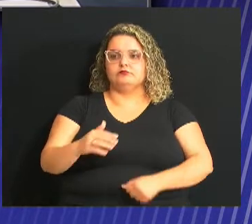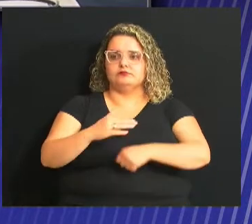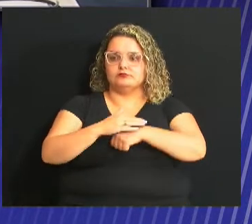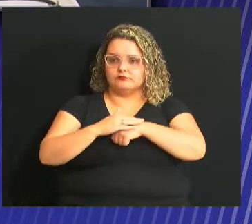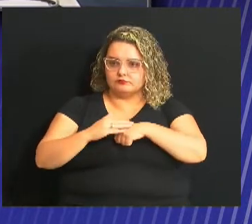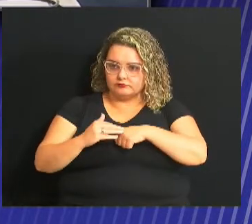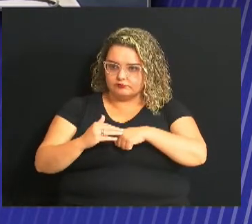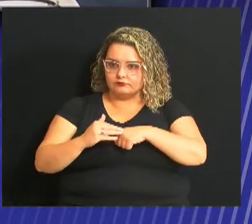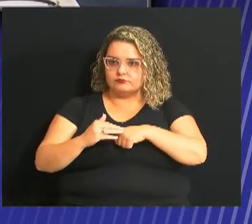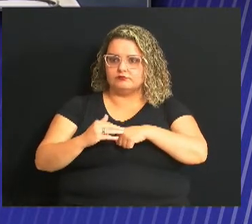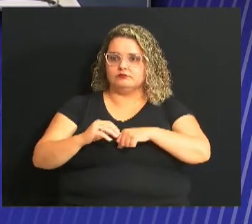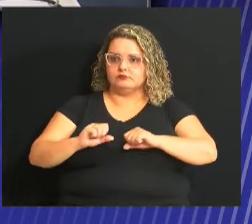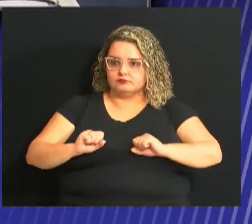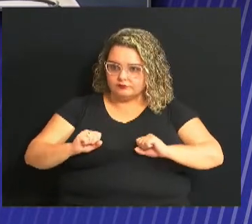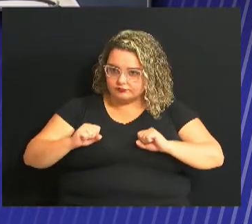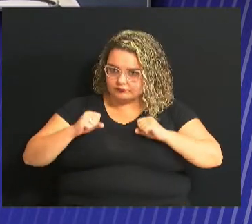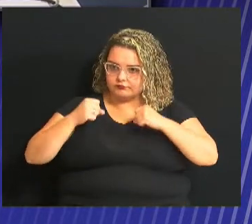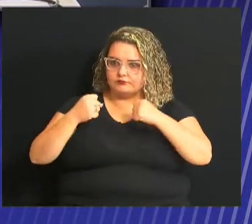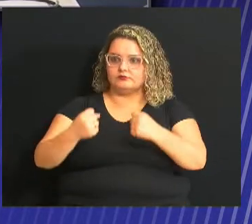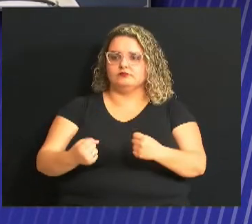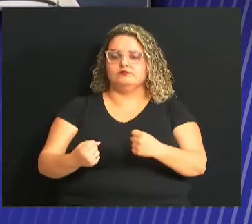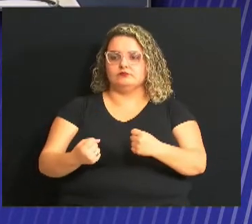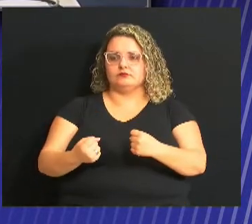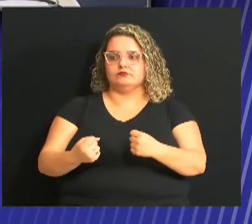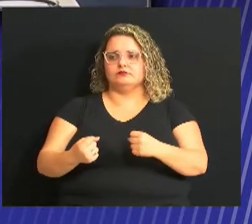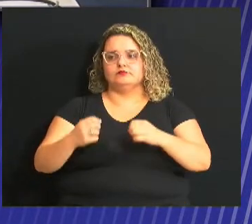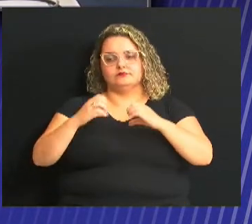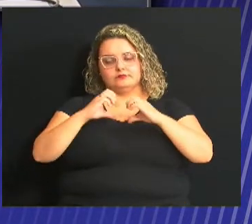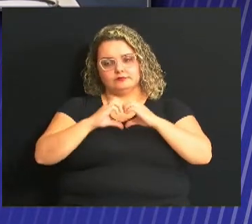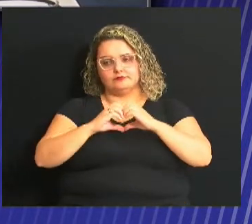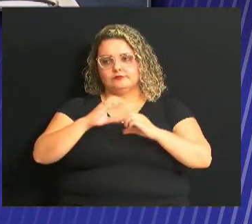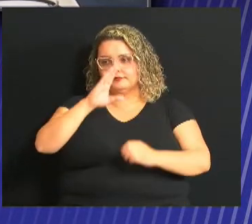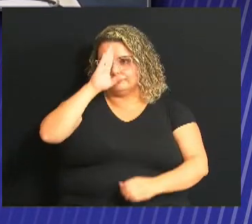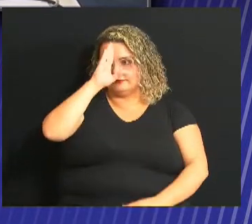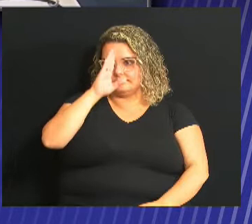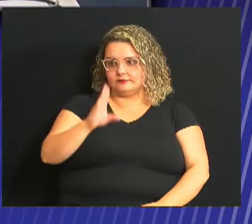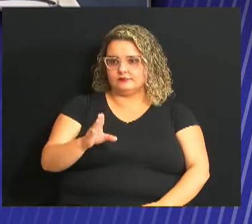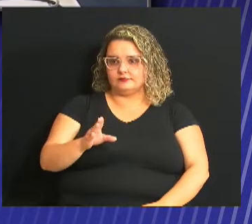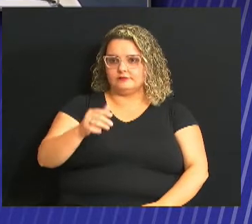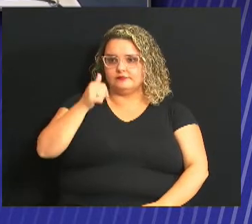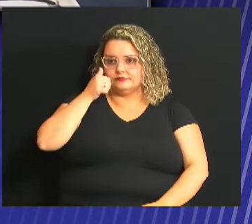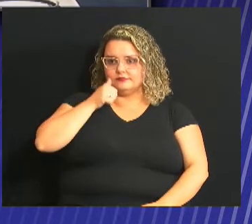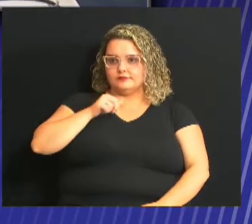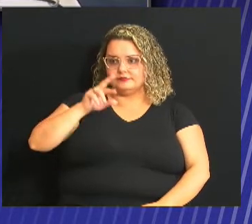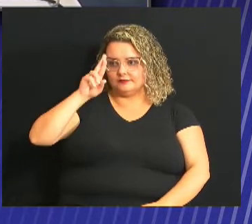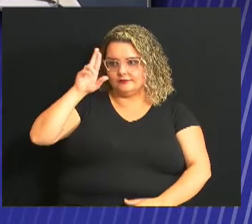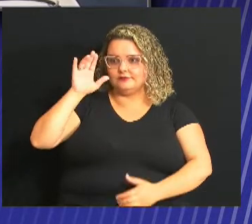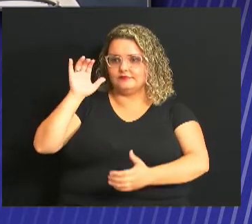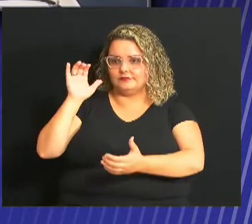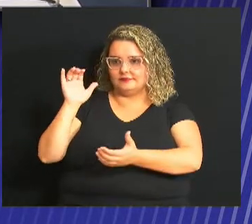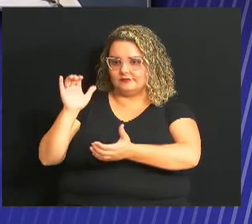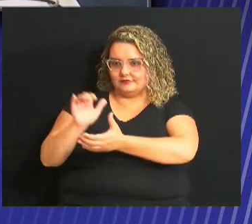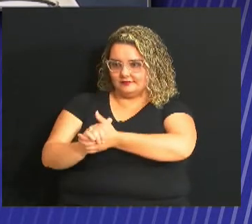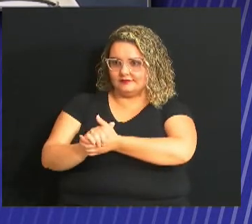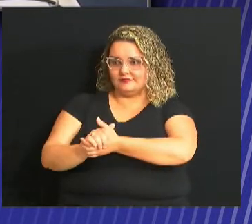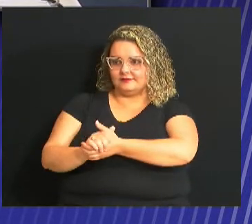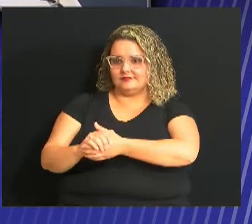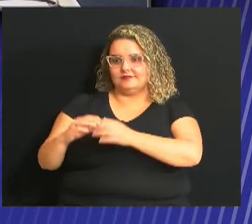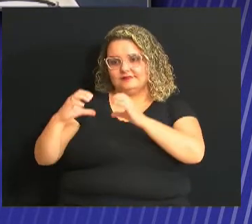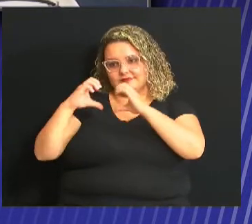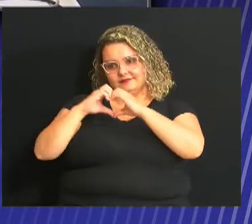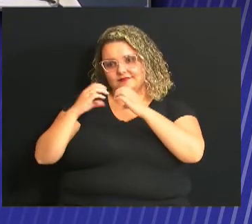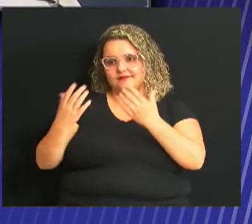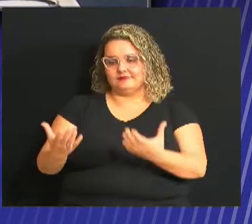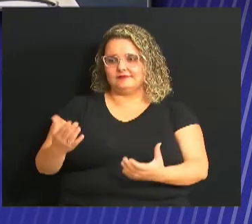carinhosa, dedicada e amorosa, principalmente com aquela senhora que está sentada, que eu também tenho uma paixão muito grande pela Maria do